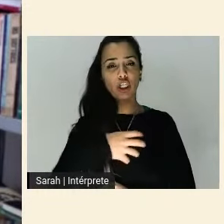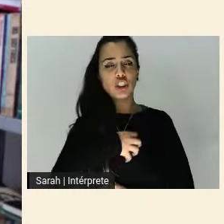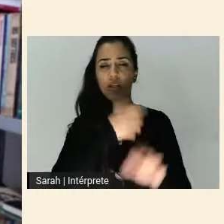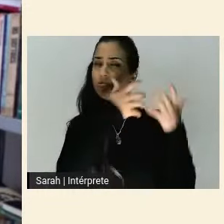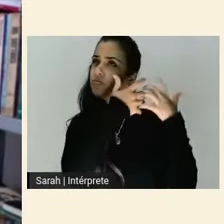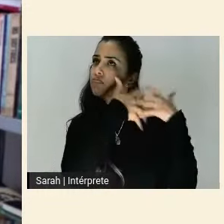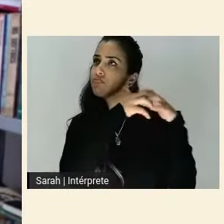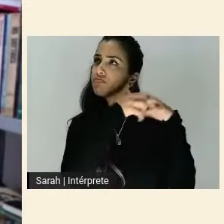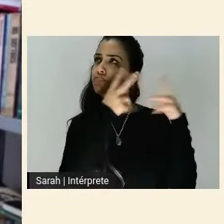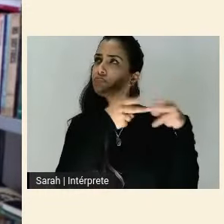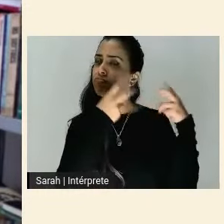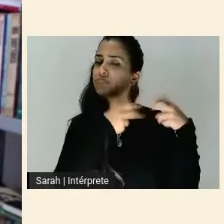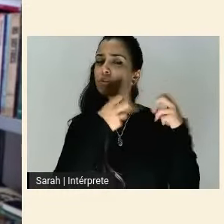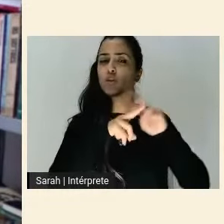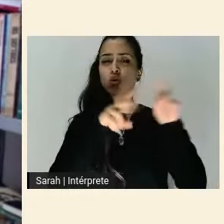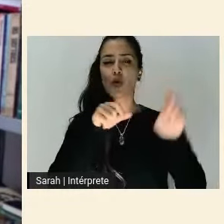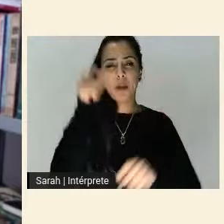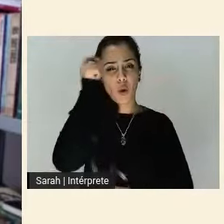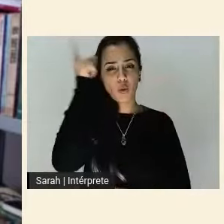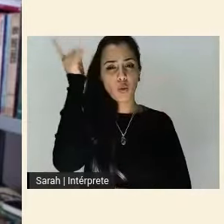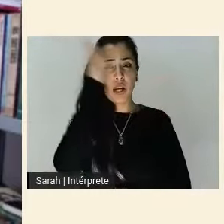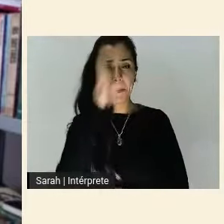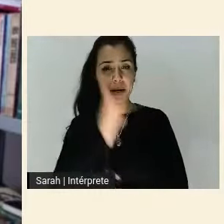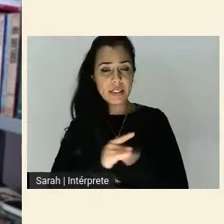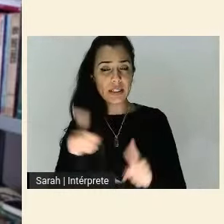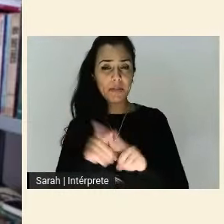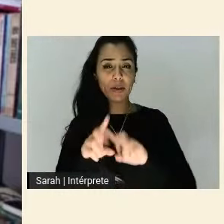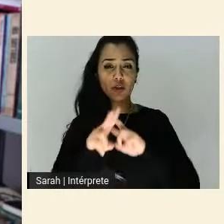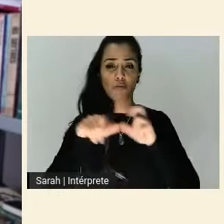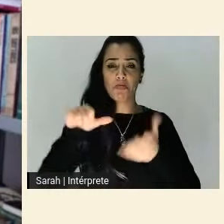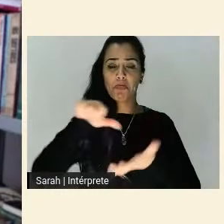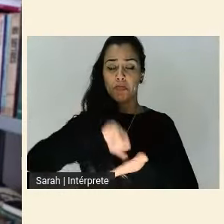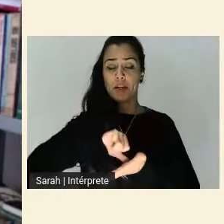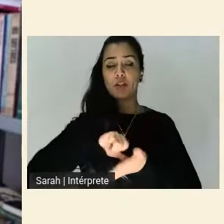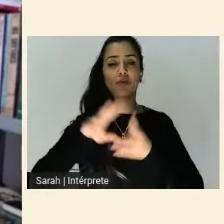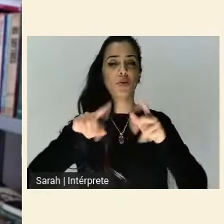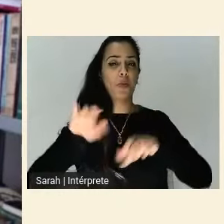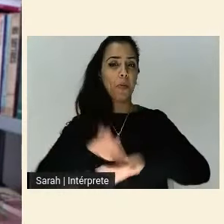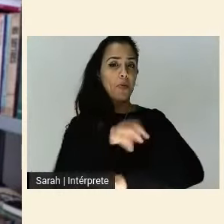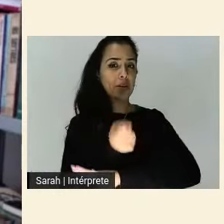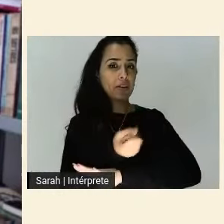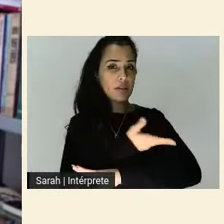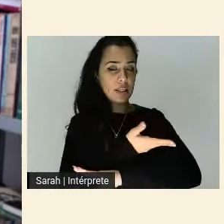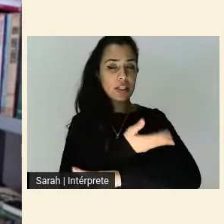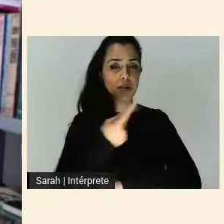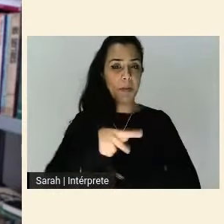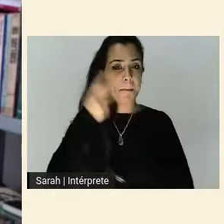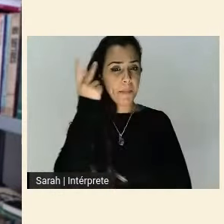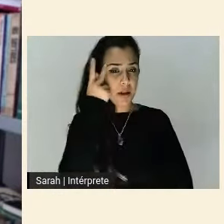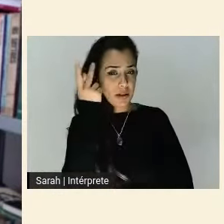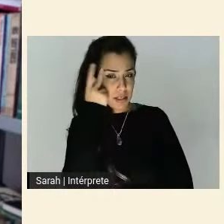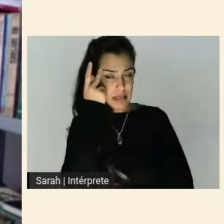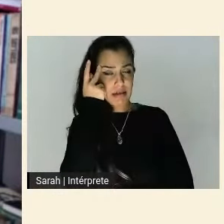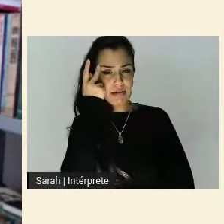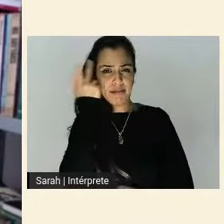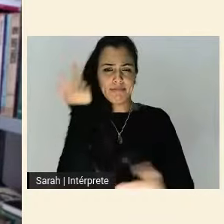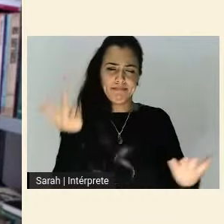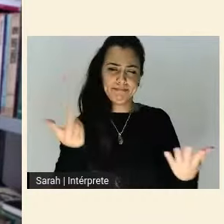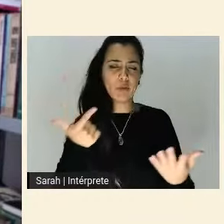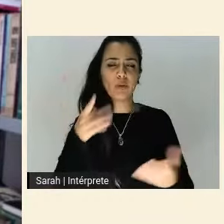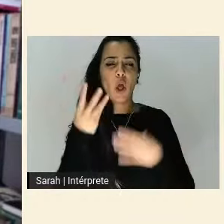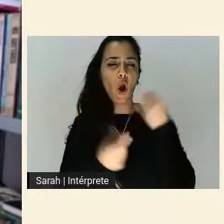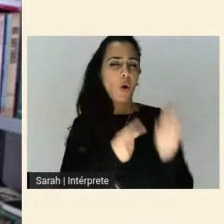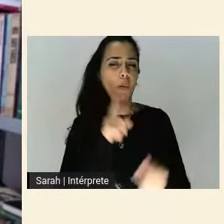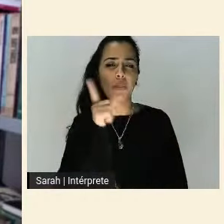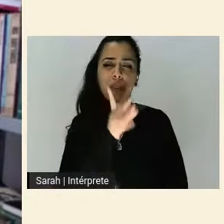história da cultura brasileira, da centralidade do modernismo paulista, que em grande medida desconhece os outros